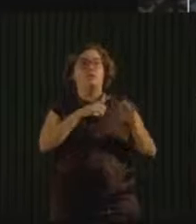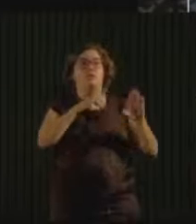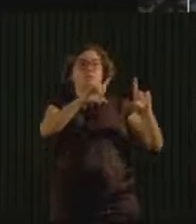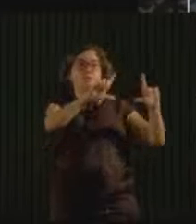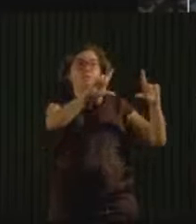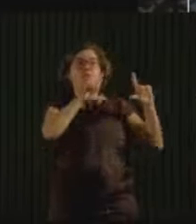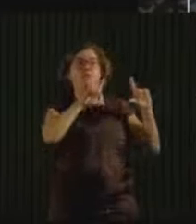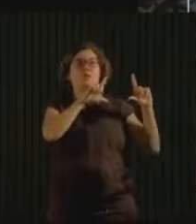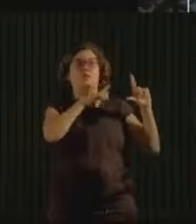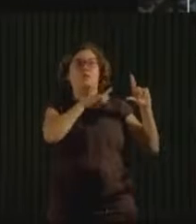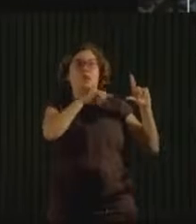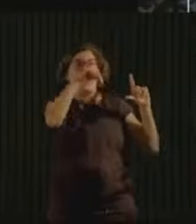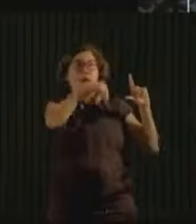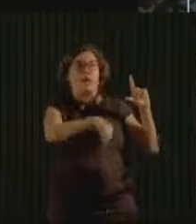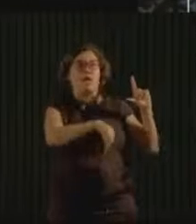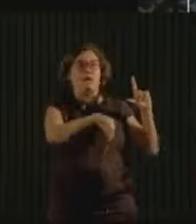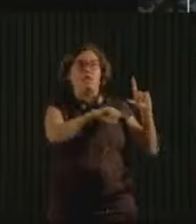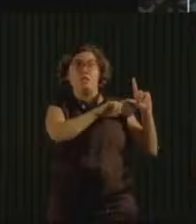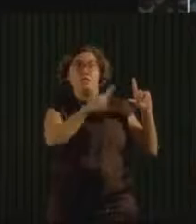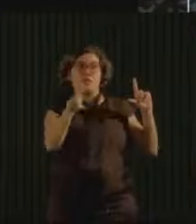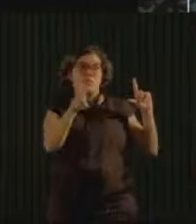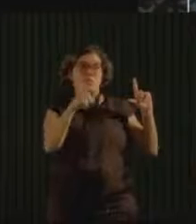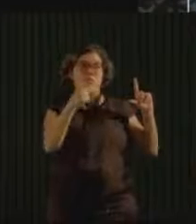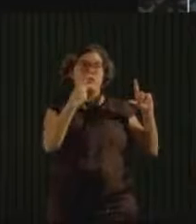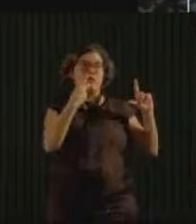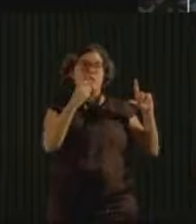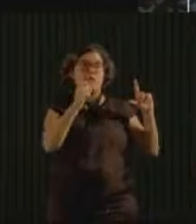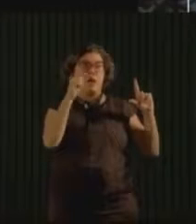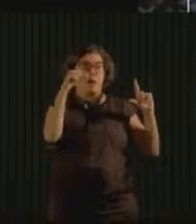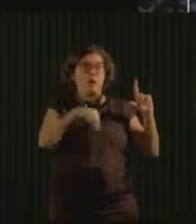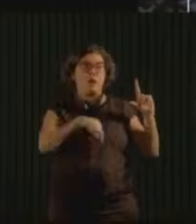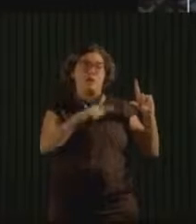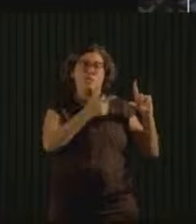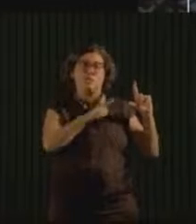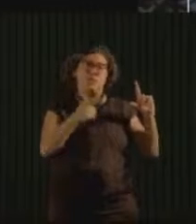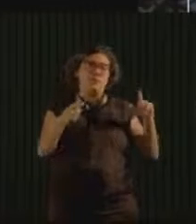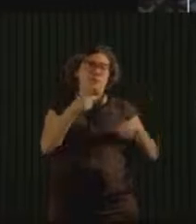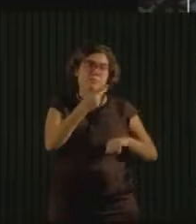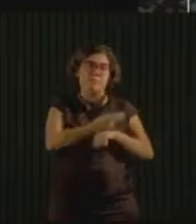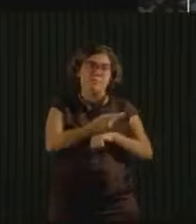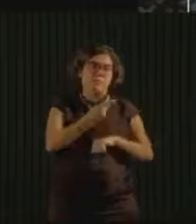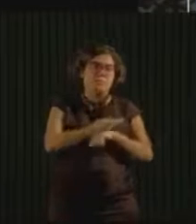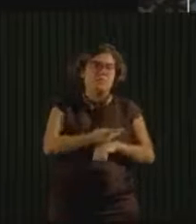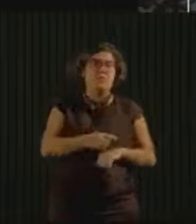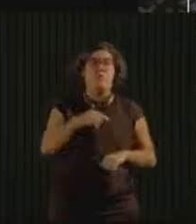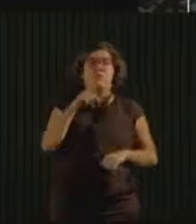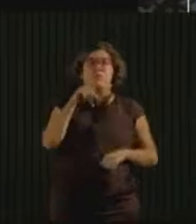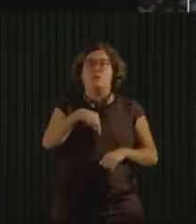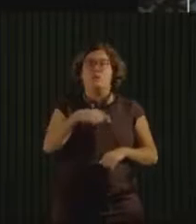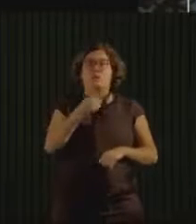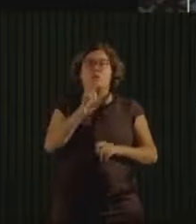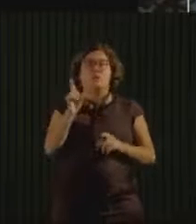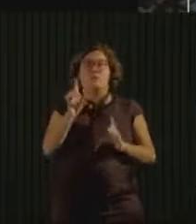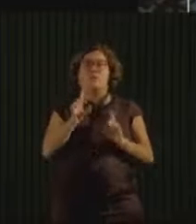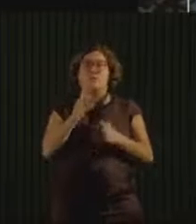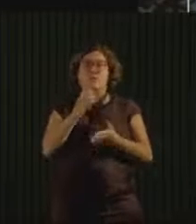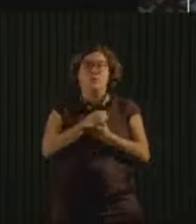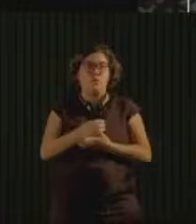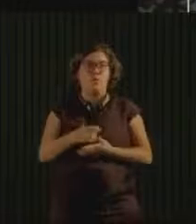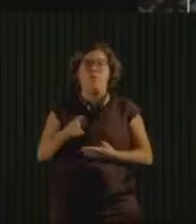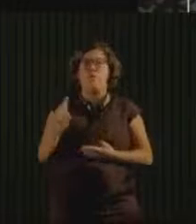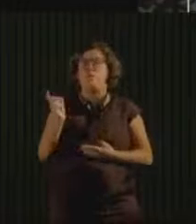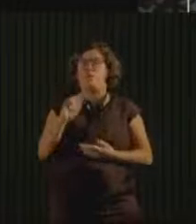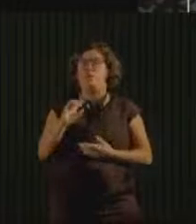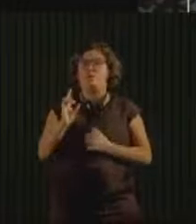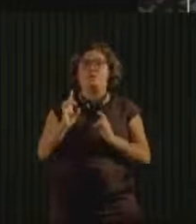placa dizendo aqui não, ou seja, aqui não tem plástico descartável, aqui não tem sacola, aqui não tem